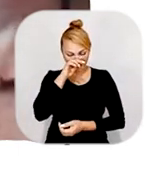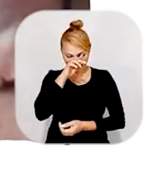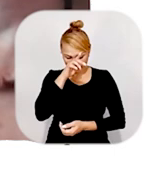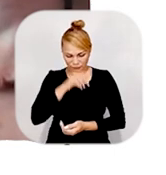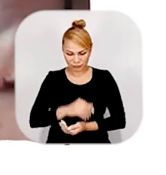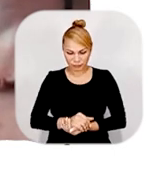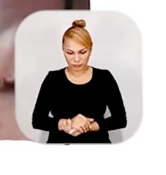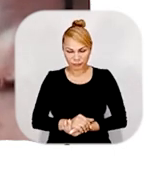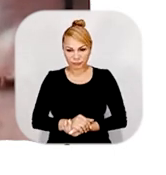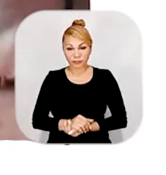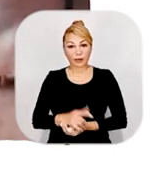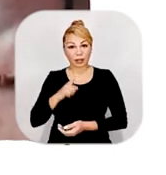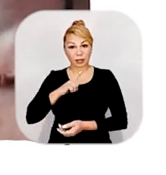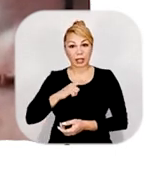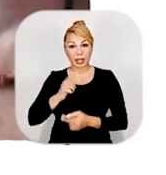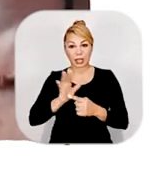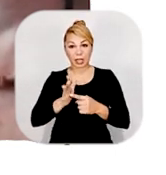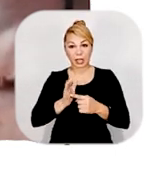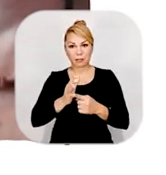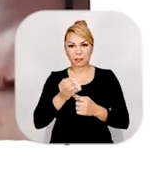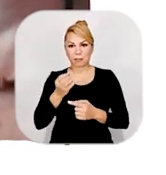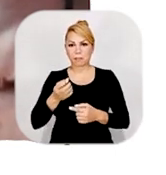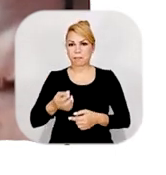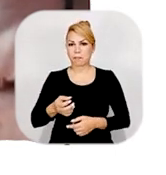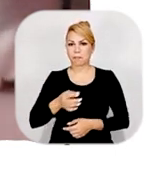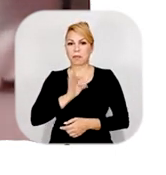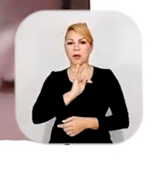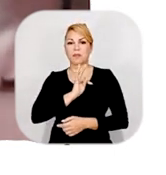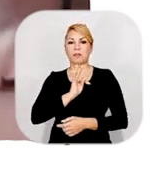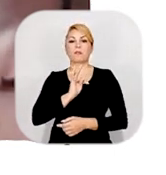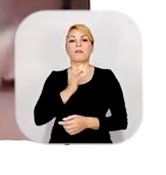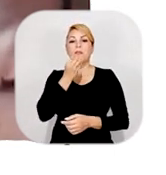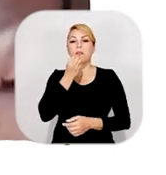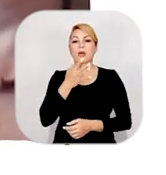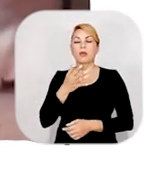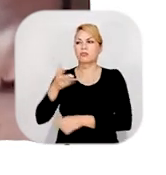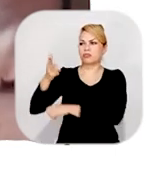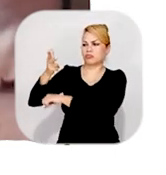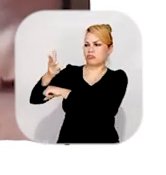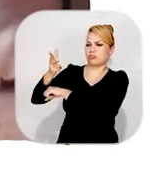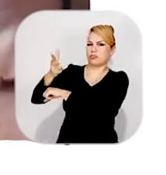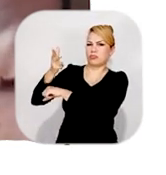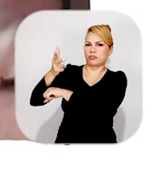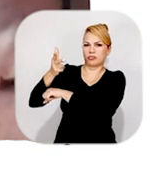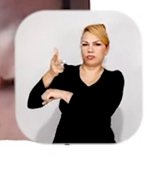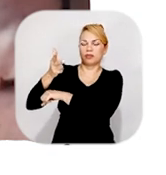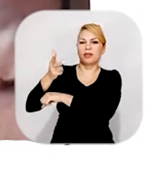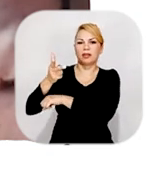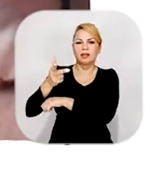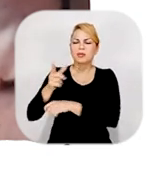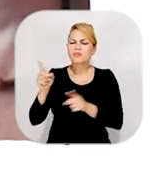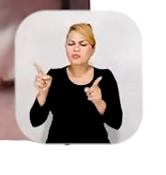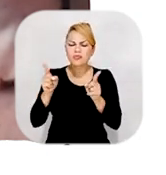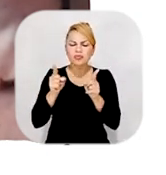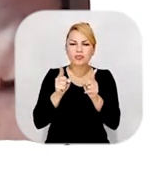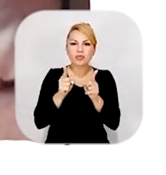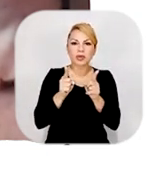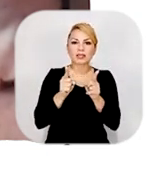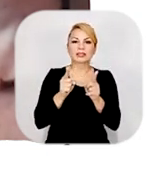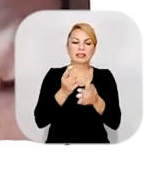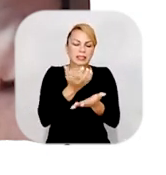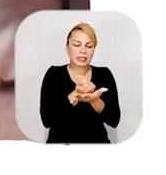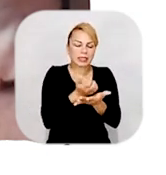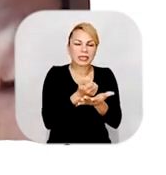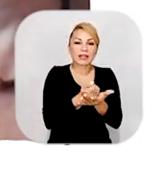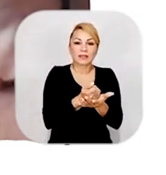uma filmadora, vamos dizer, desse tamanho, né? E uma gravadora